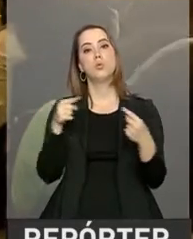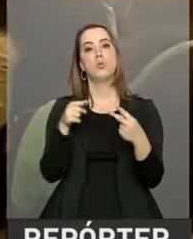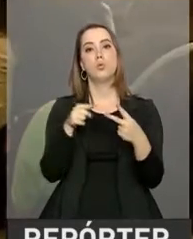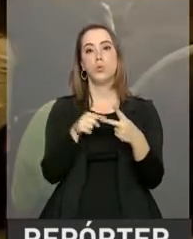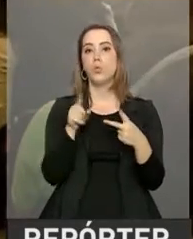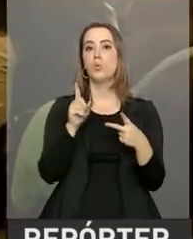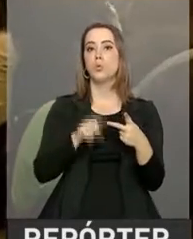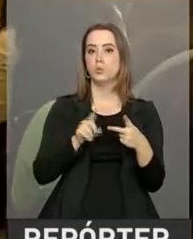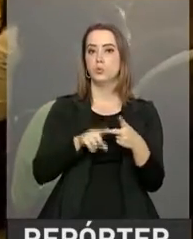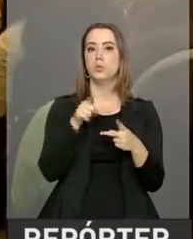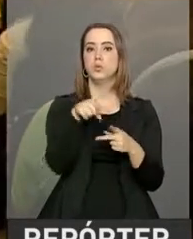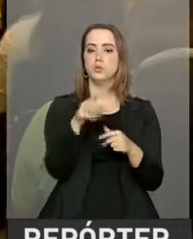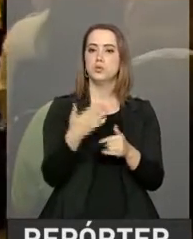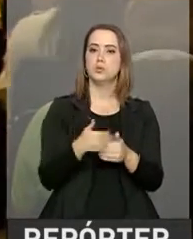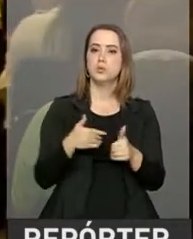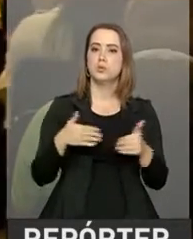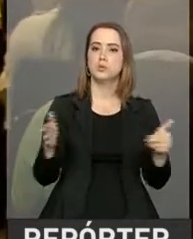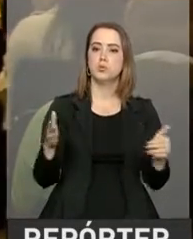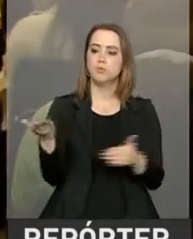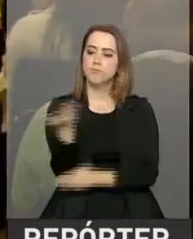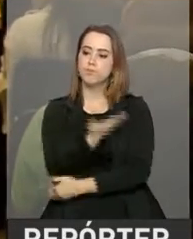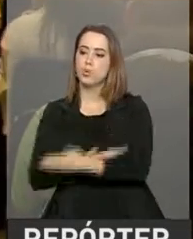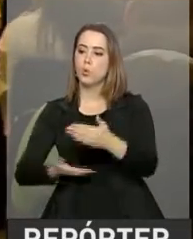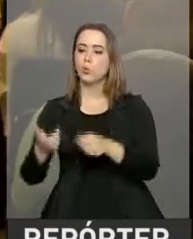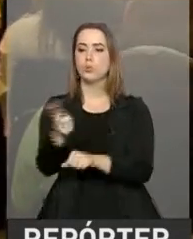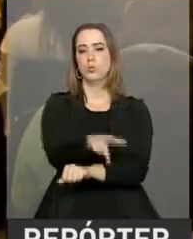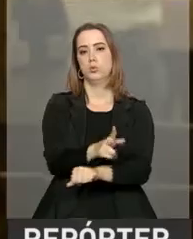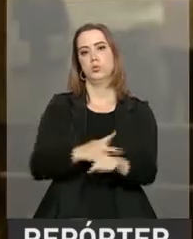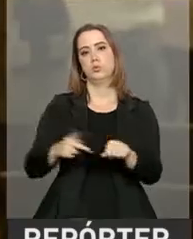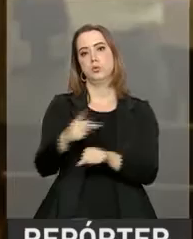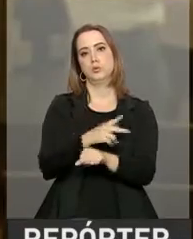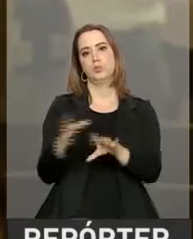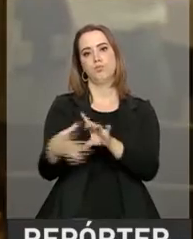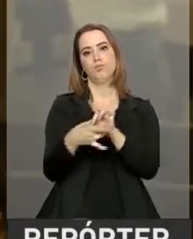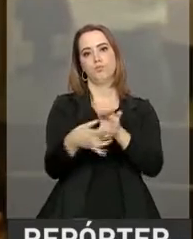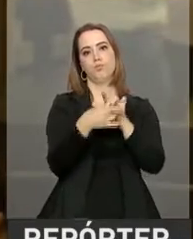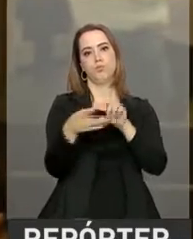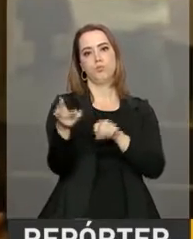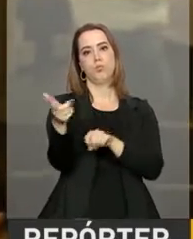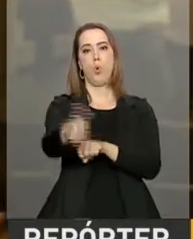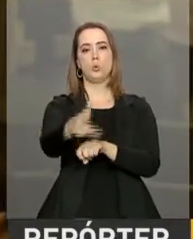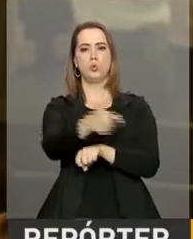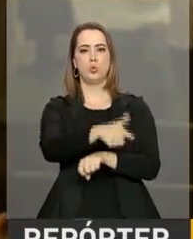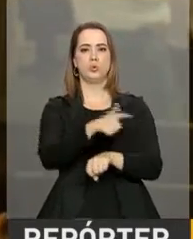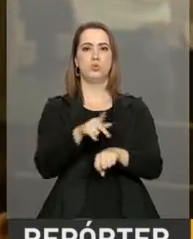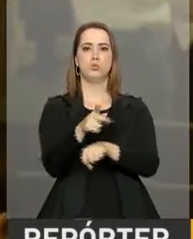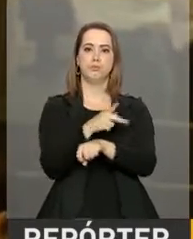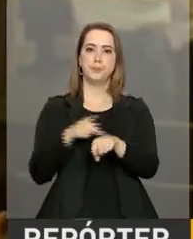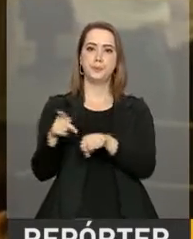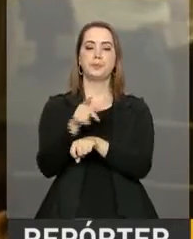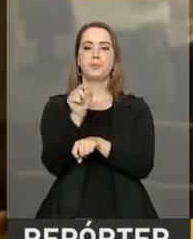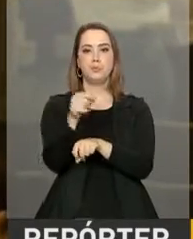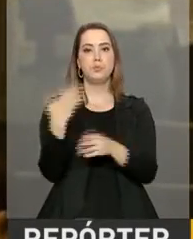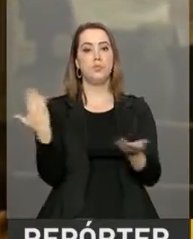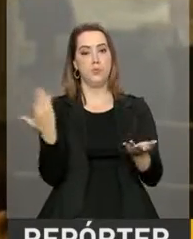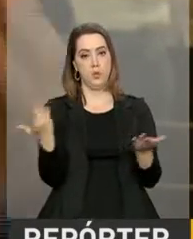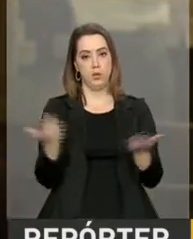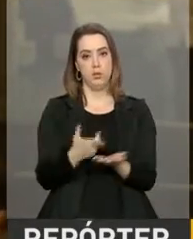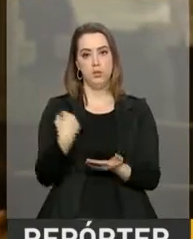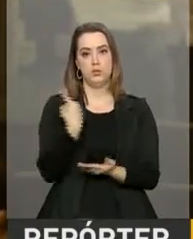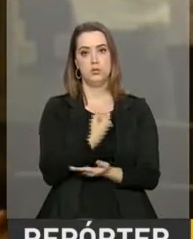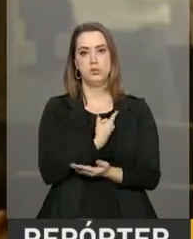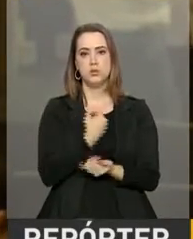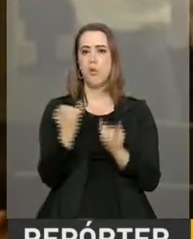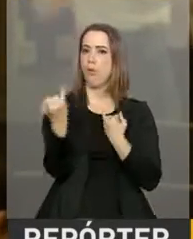as Olimpíadas para ampliar o intercâmbio com outros países. A partir de agora teremos dados muito bem estruturados para podermos